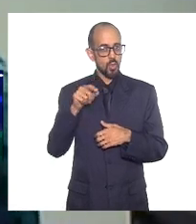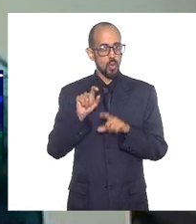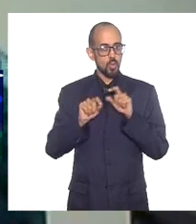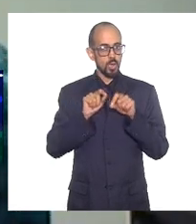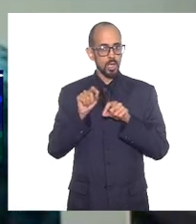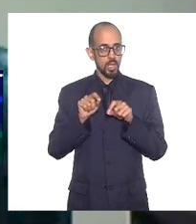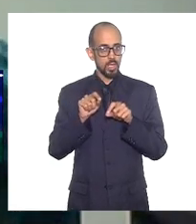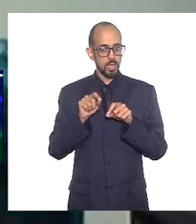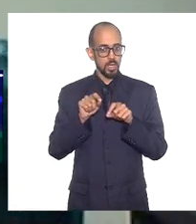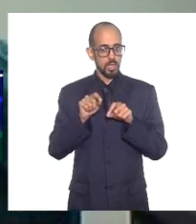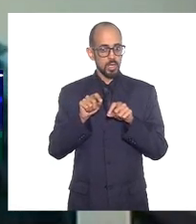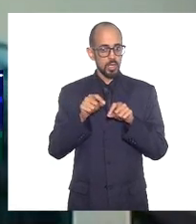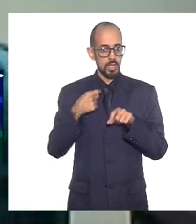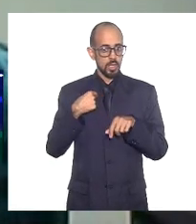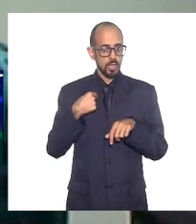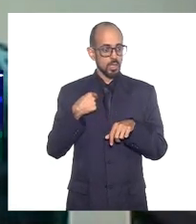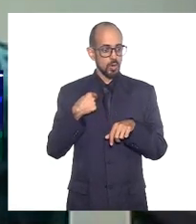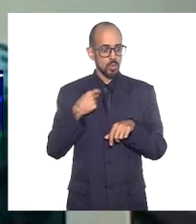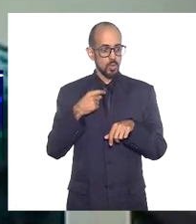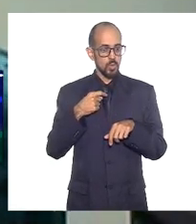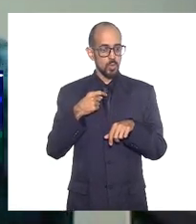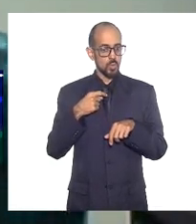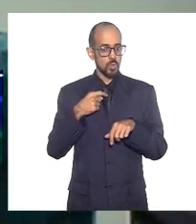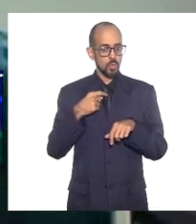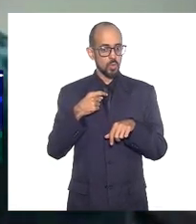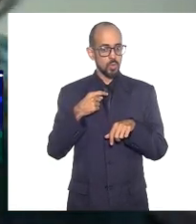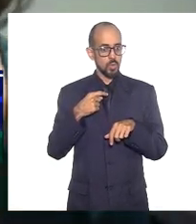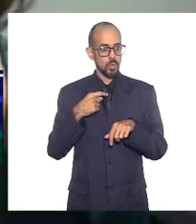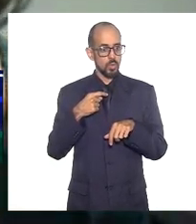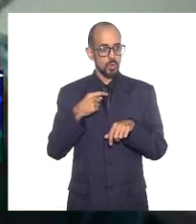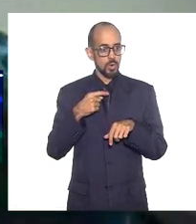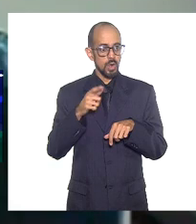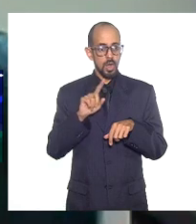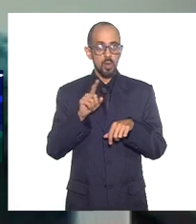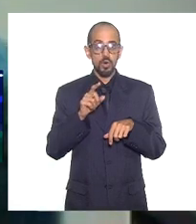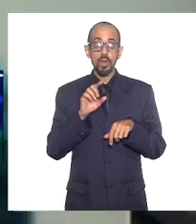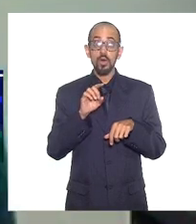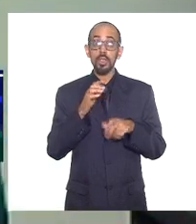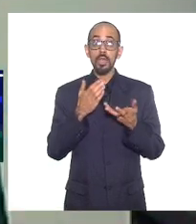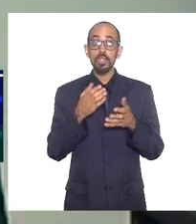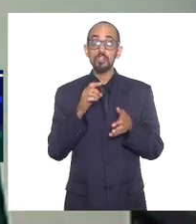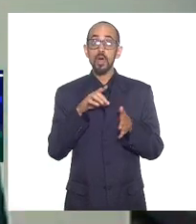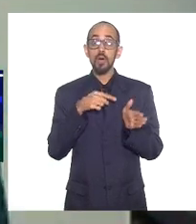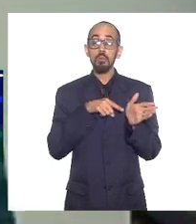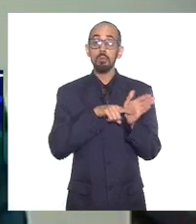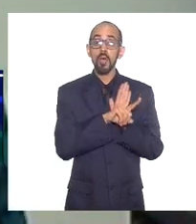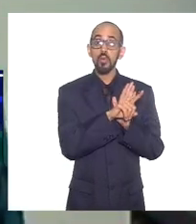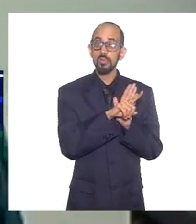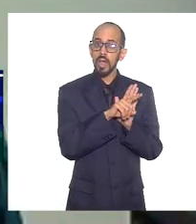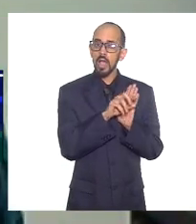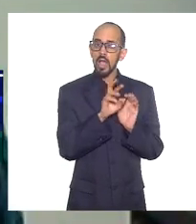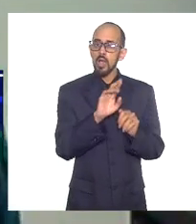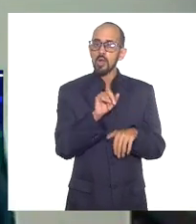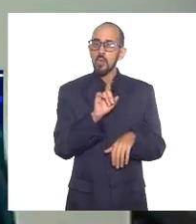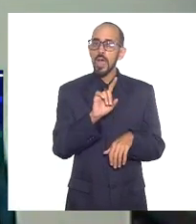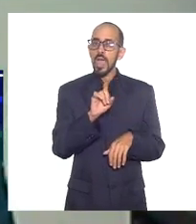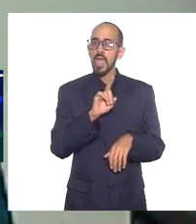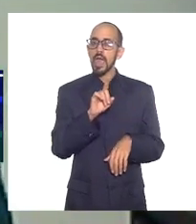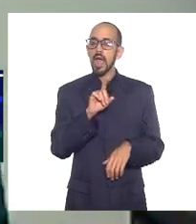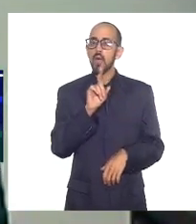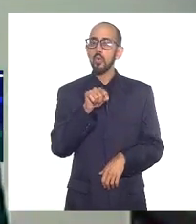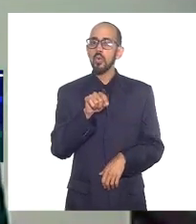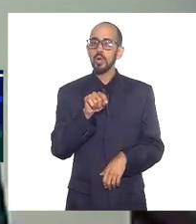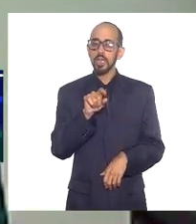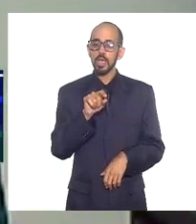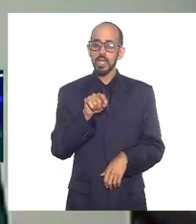que não estava, estava apenas perguntando e não estava, é,